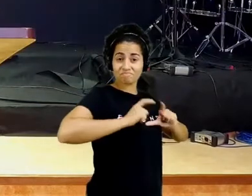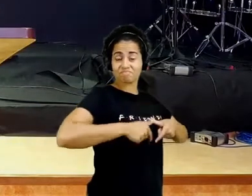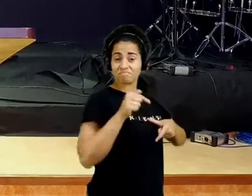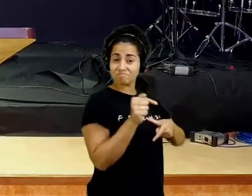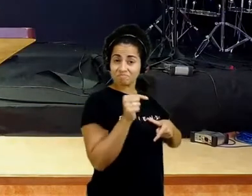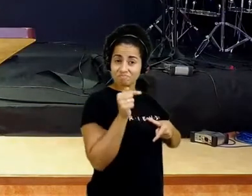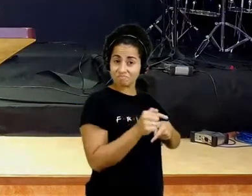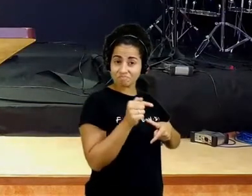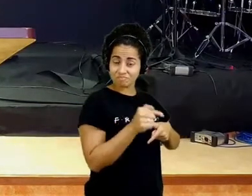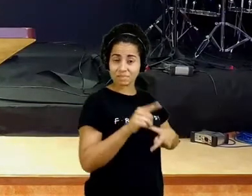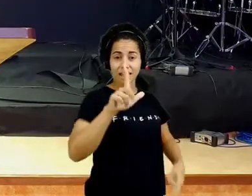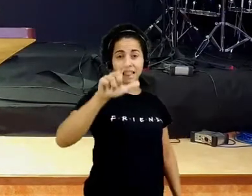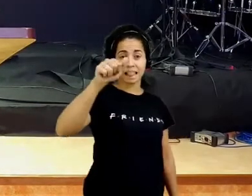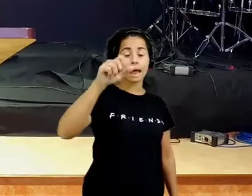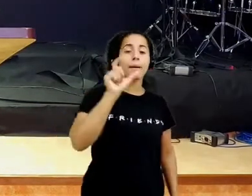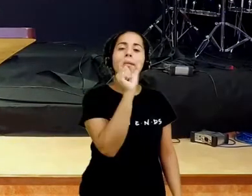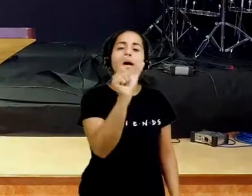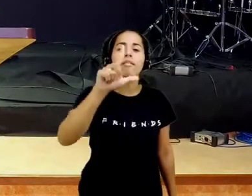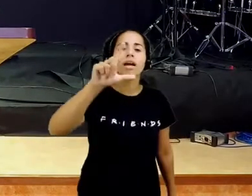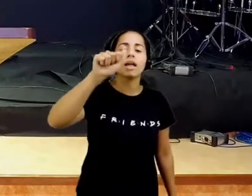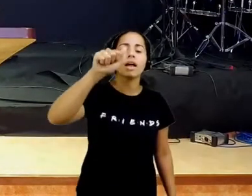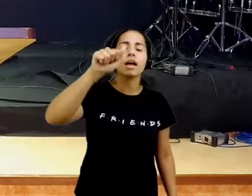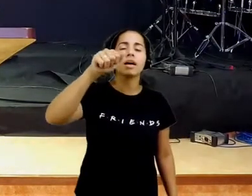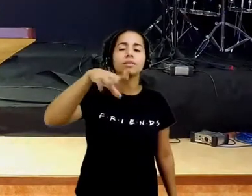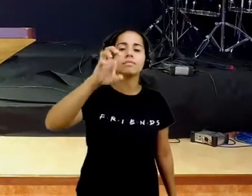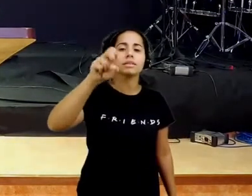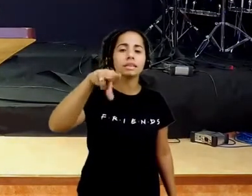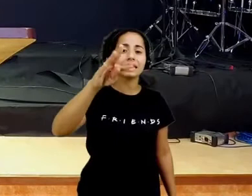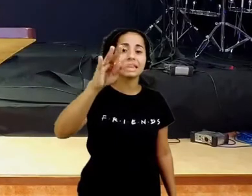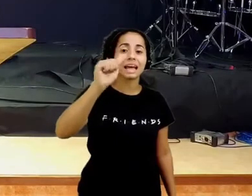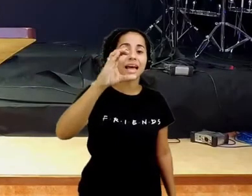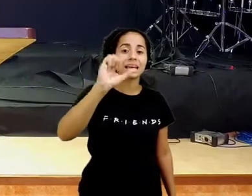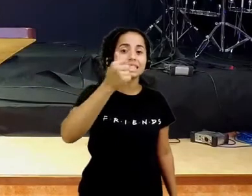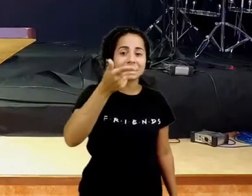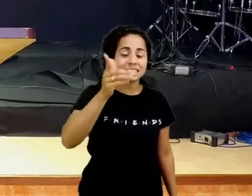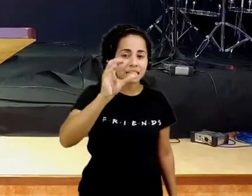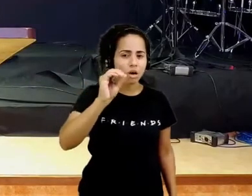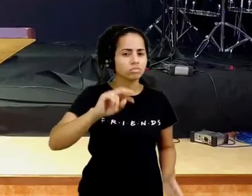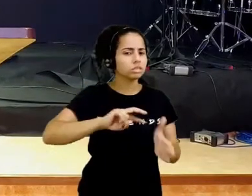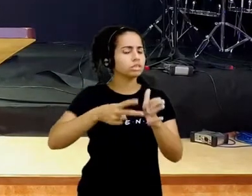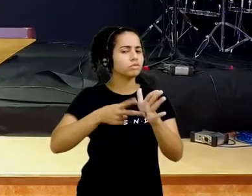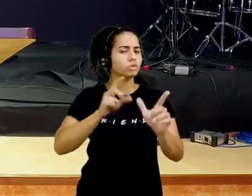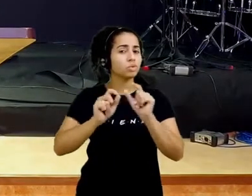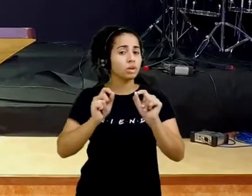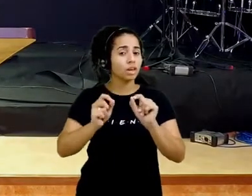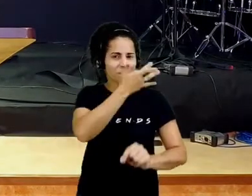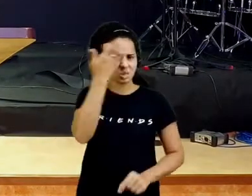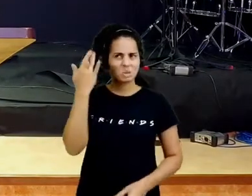Lamentação quer dizer ato ou efeito de lamentar, se